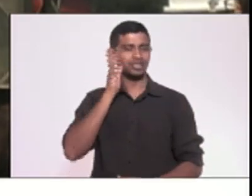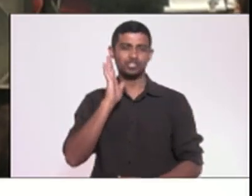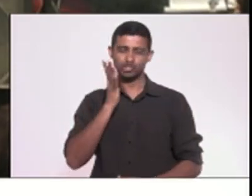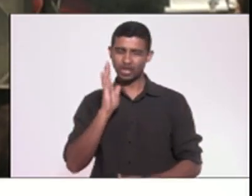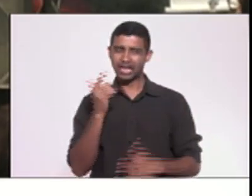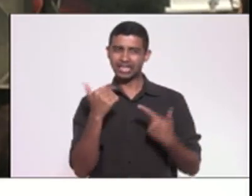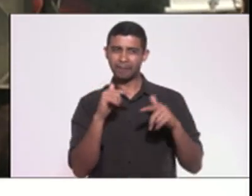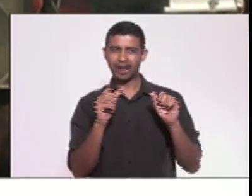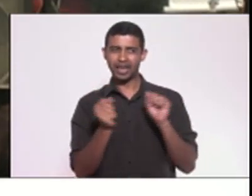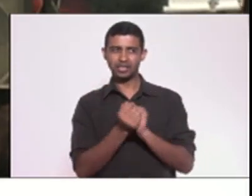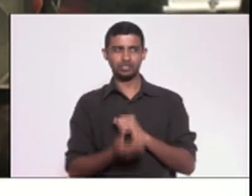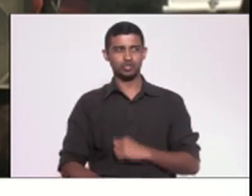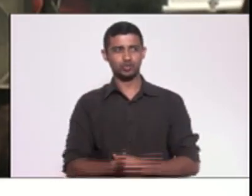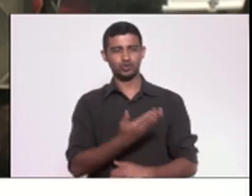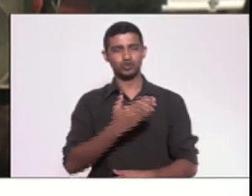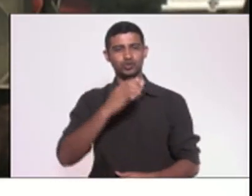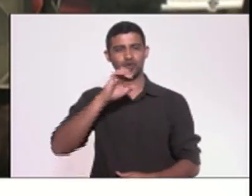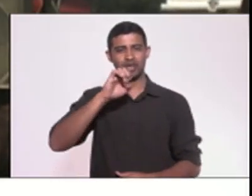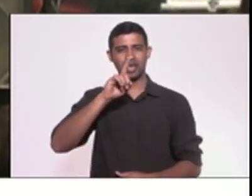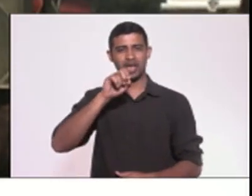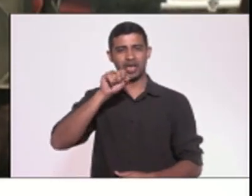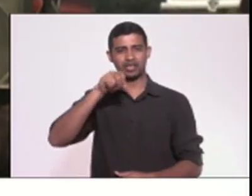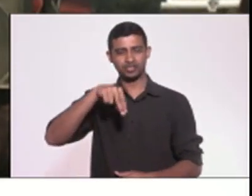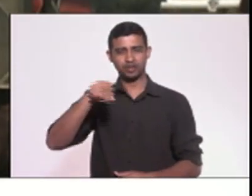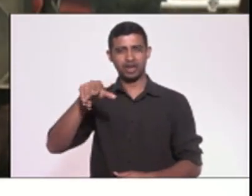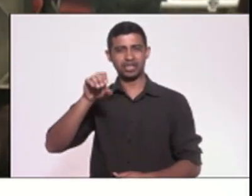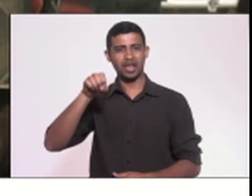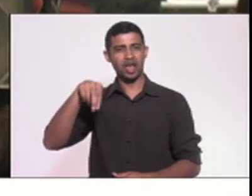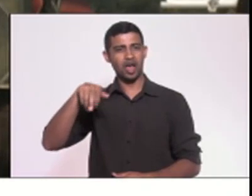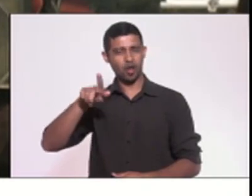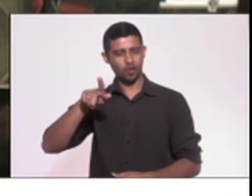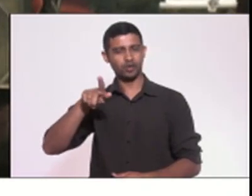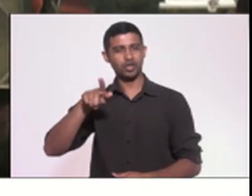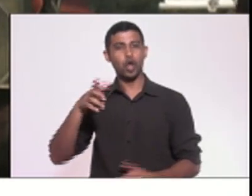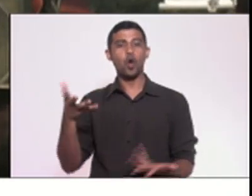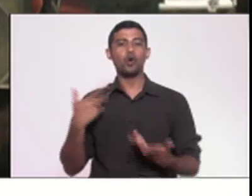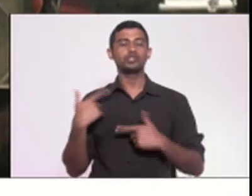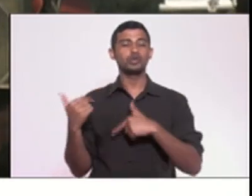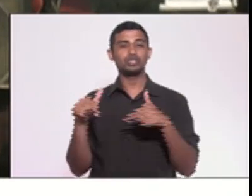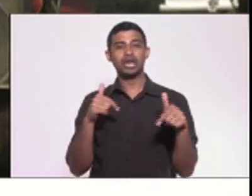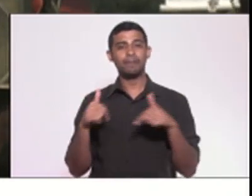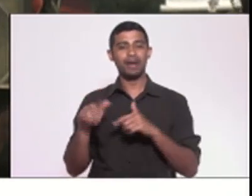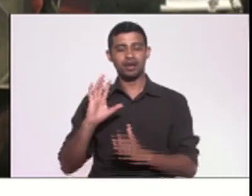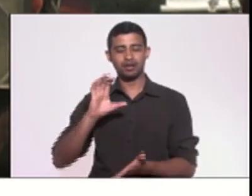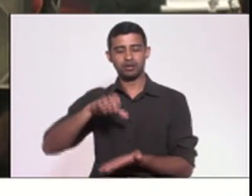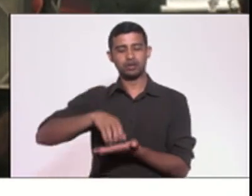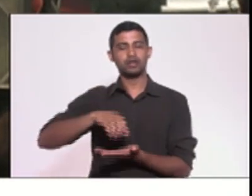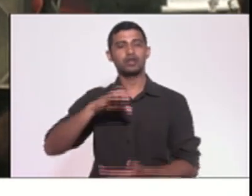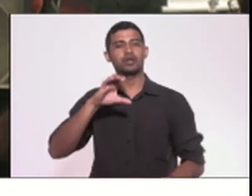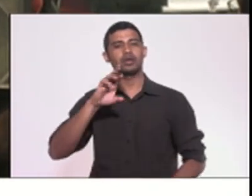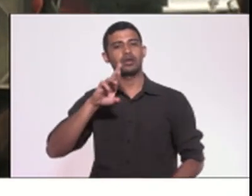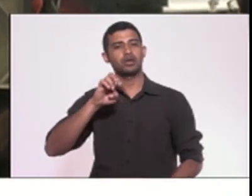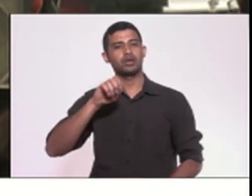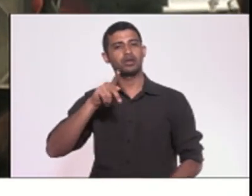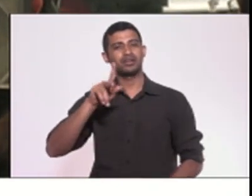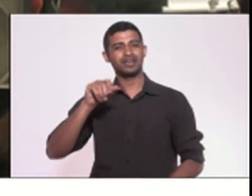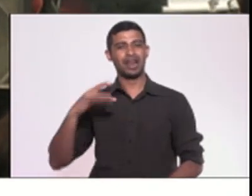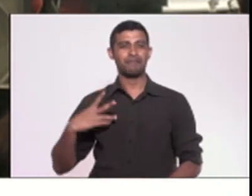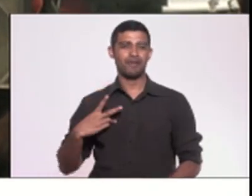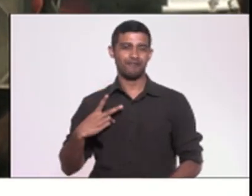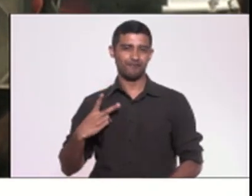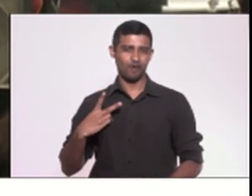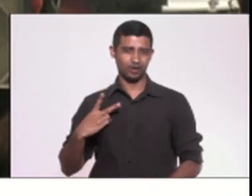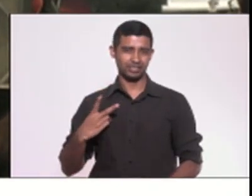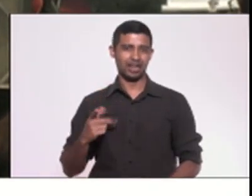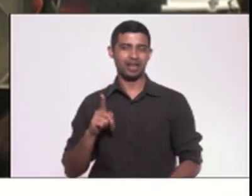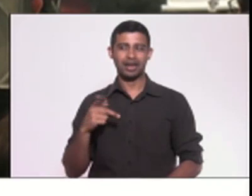Edson na ONG Ecovida e hoje atuo no CREPS como um voluntário na